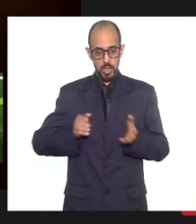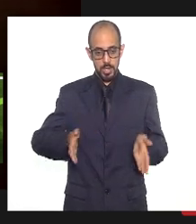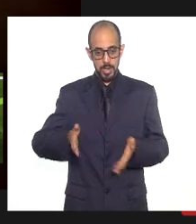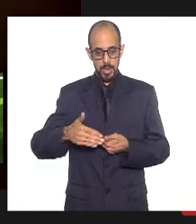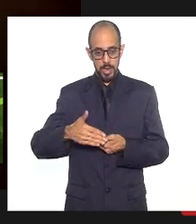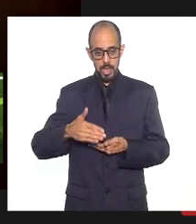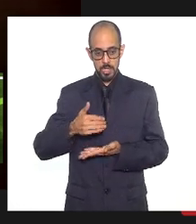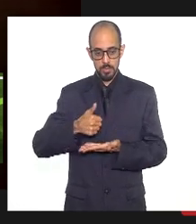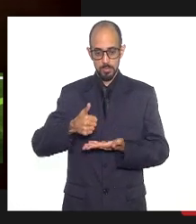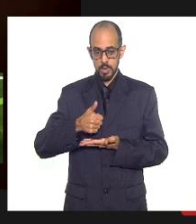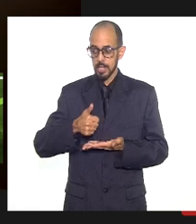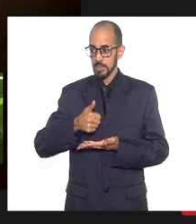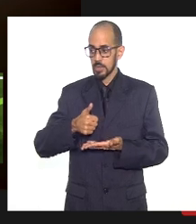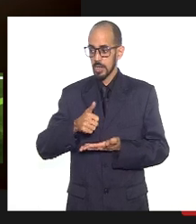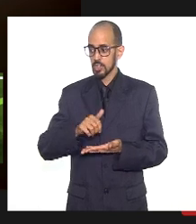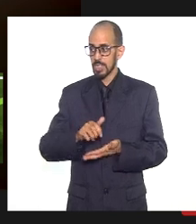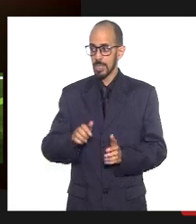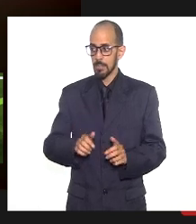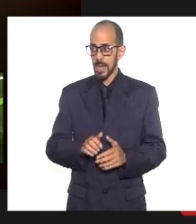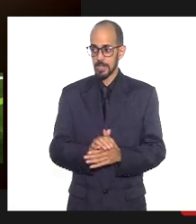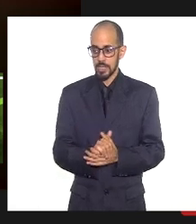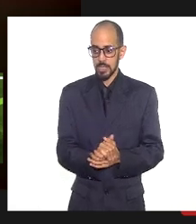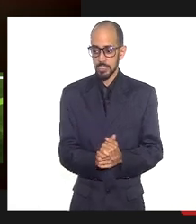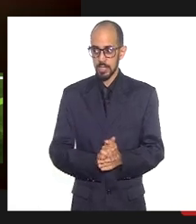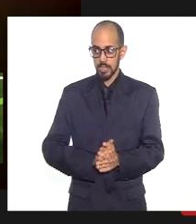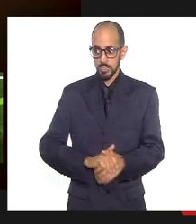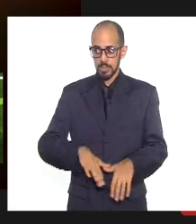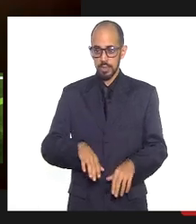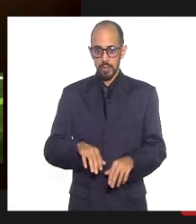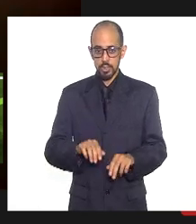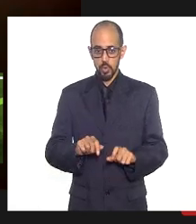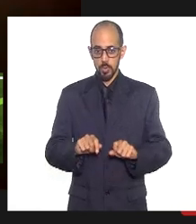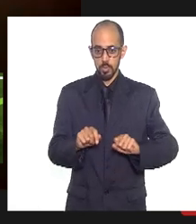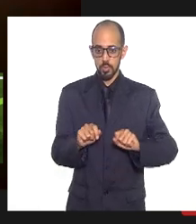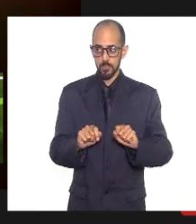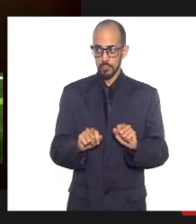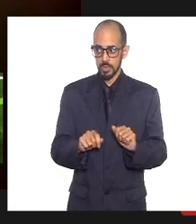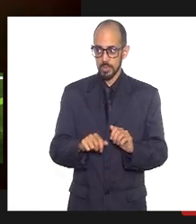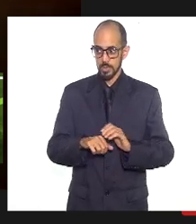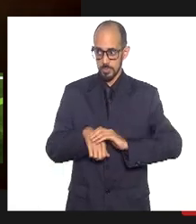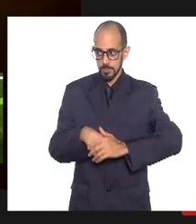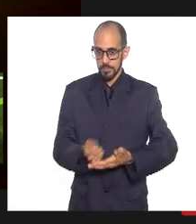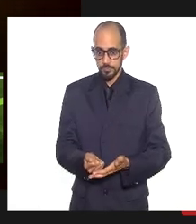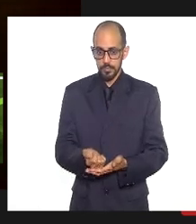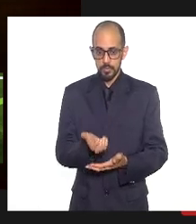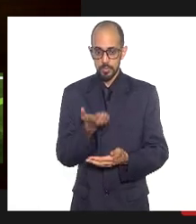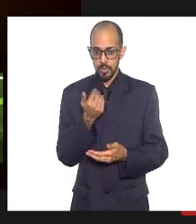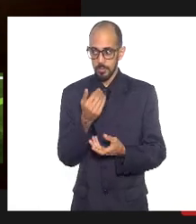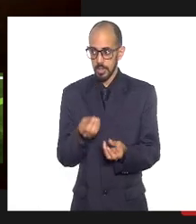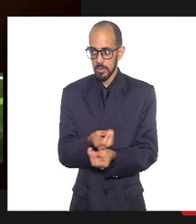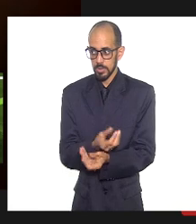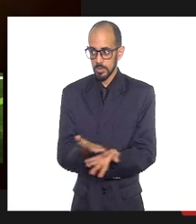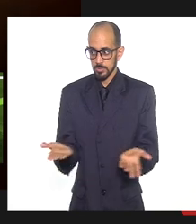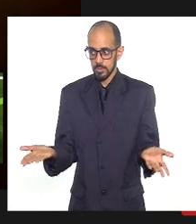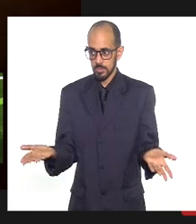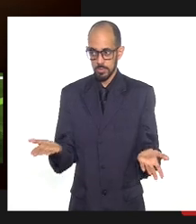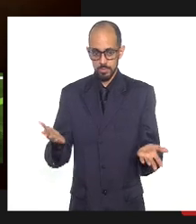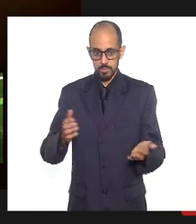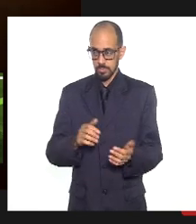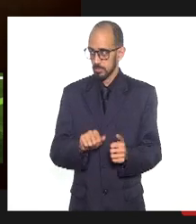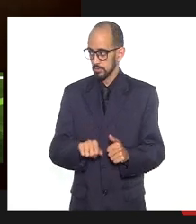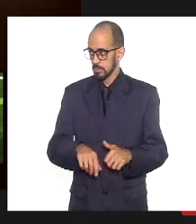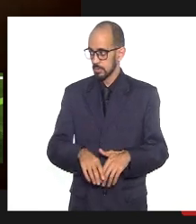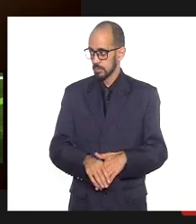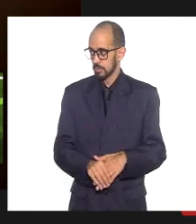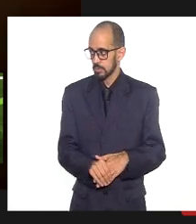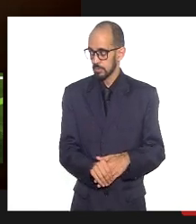6 cestas básicas e teve uma mediação de alimentos perecíveis através da SEASA, que entregou